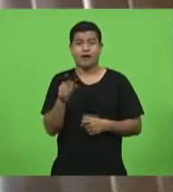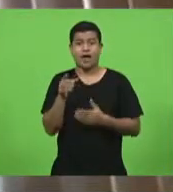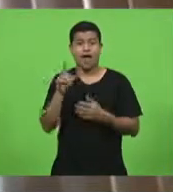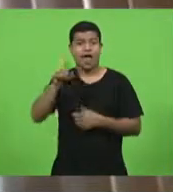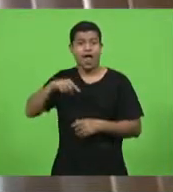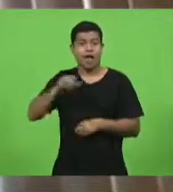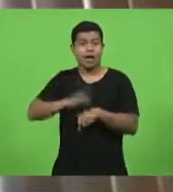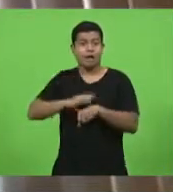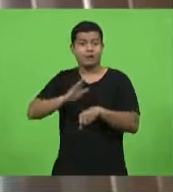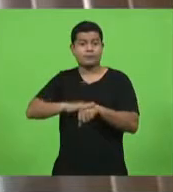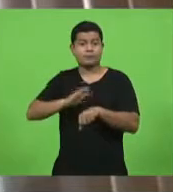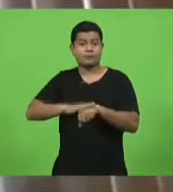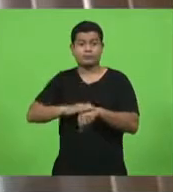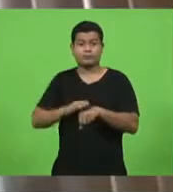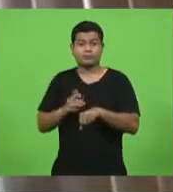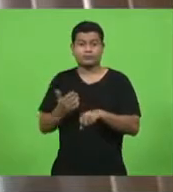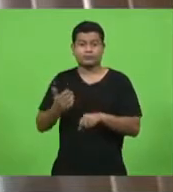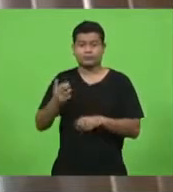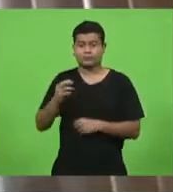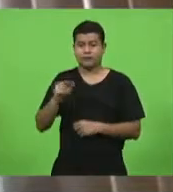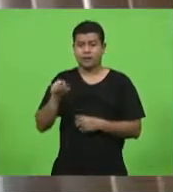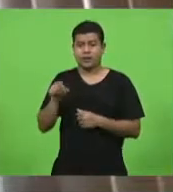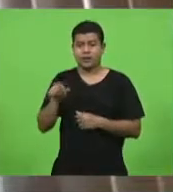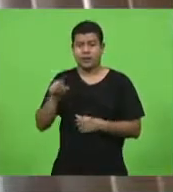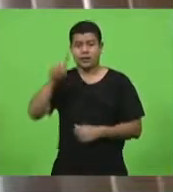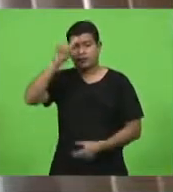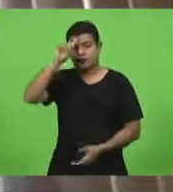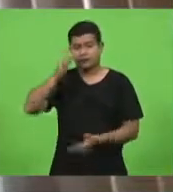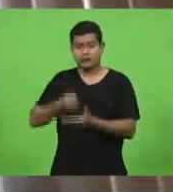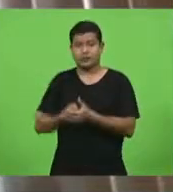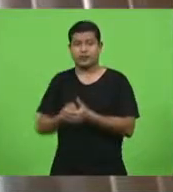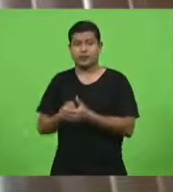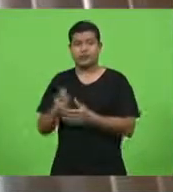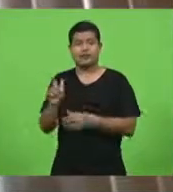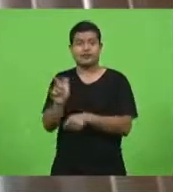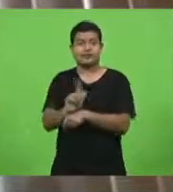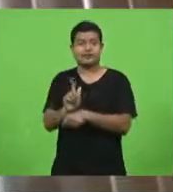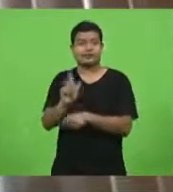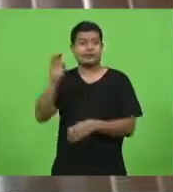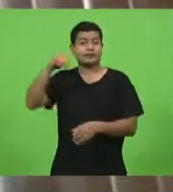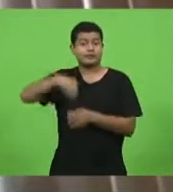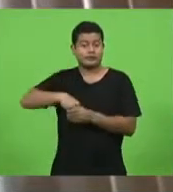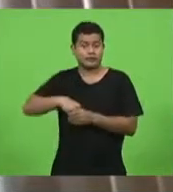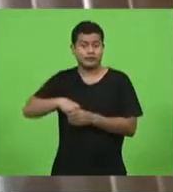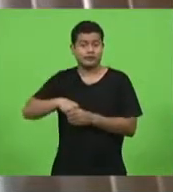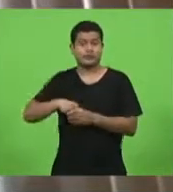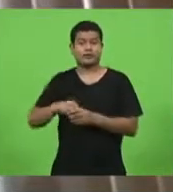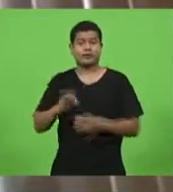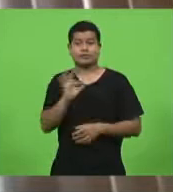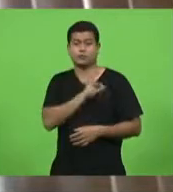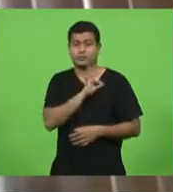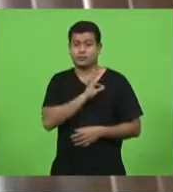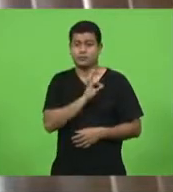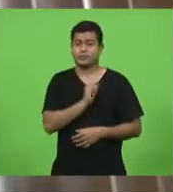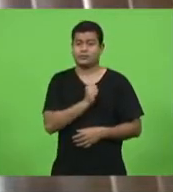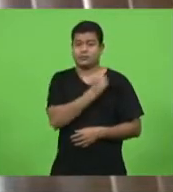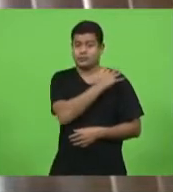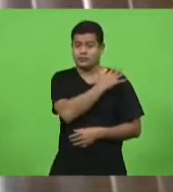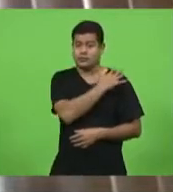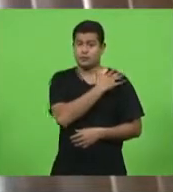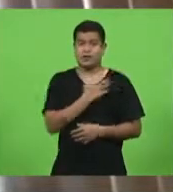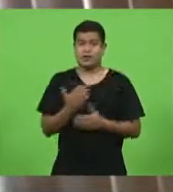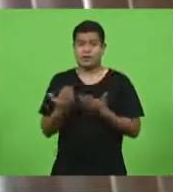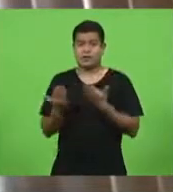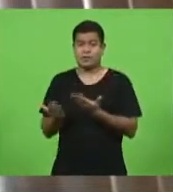a autonomia e as competências relativas à gestão interna da Polícia Militar de Santa Catarina, da Polícia Civil, do Corpo de Bombeiros e do Instituto Geral de